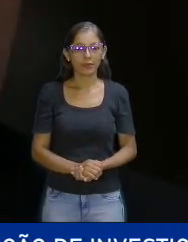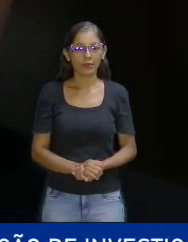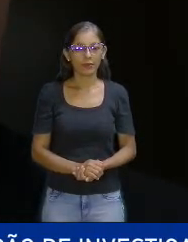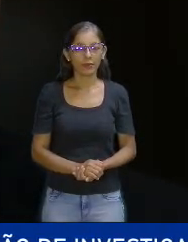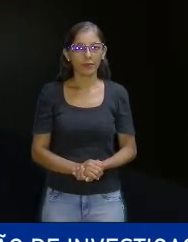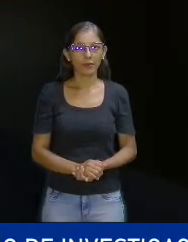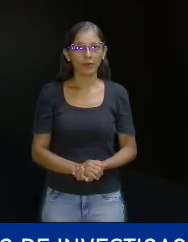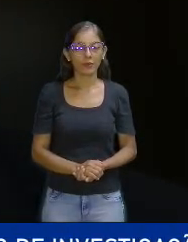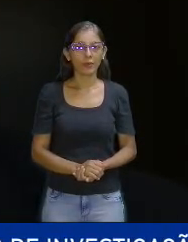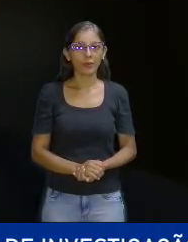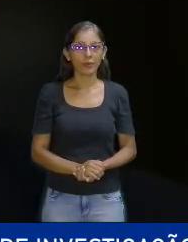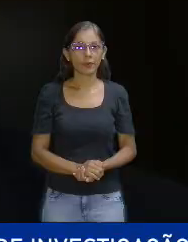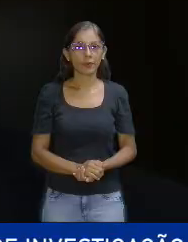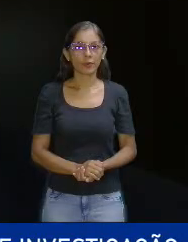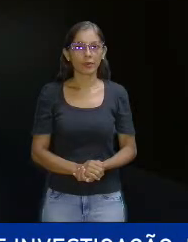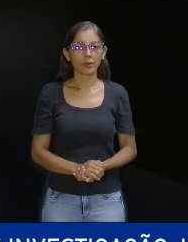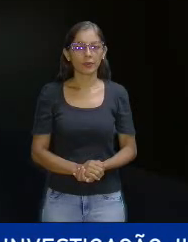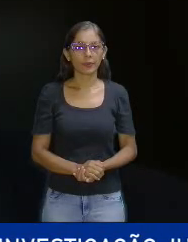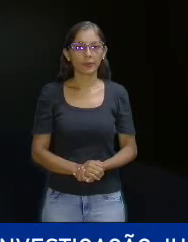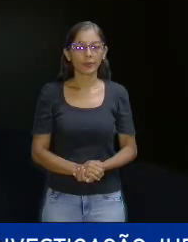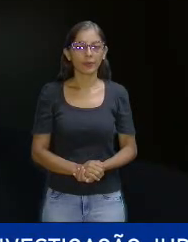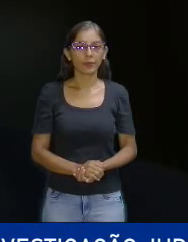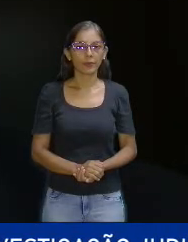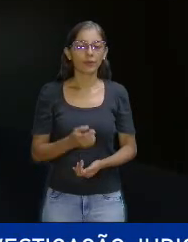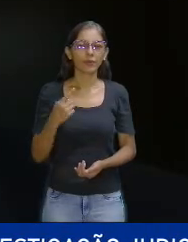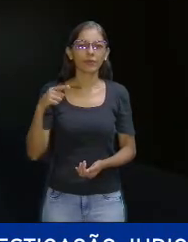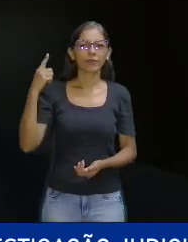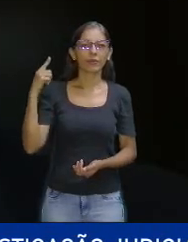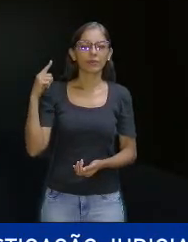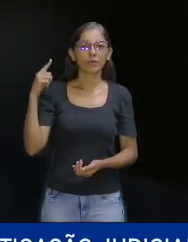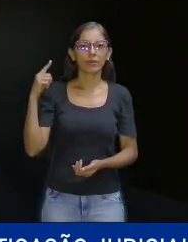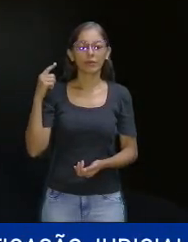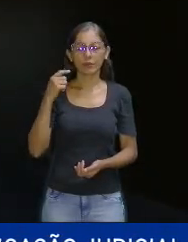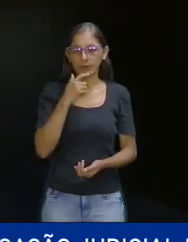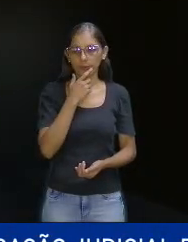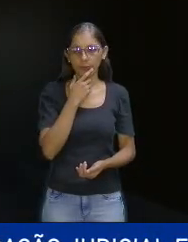Na sessão que iniciamos o julgamento,